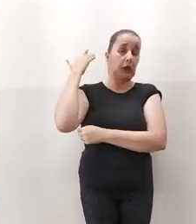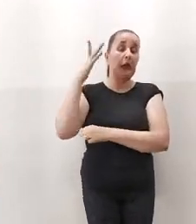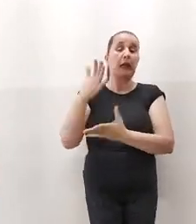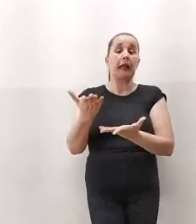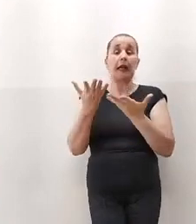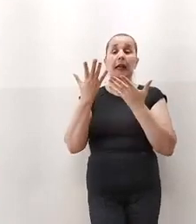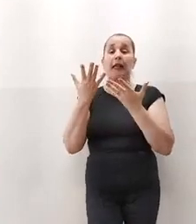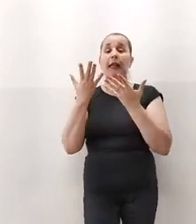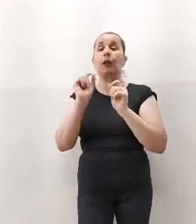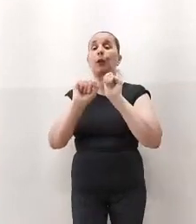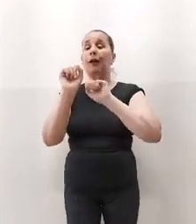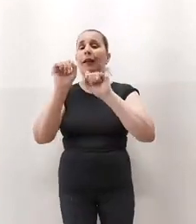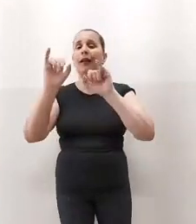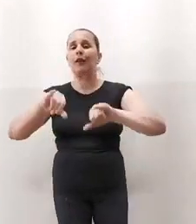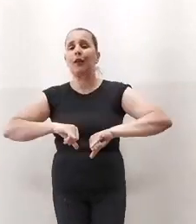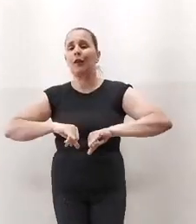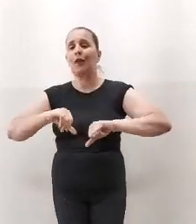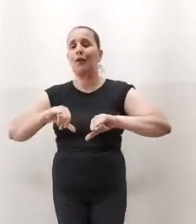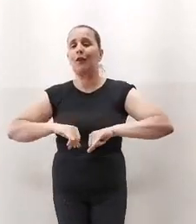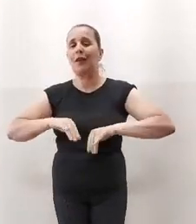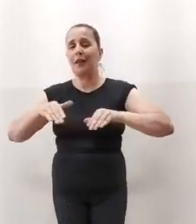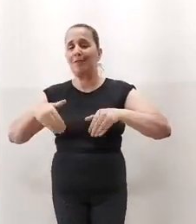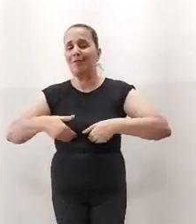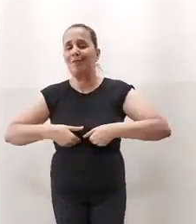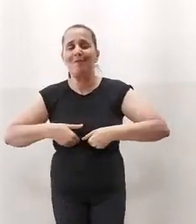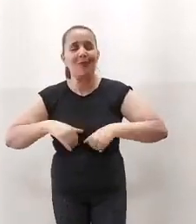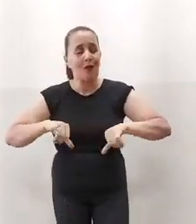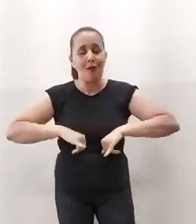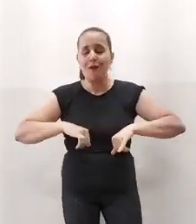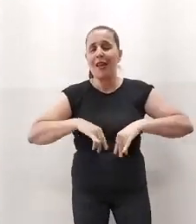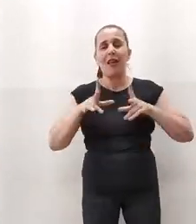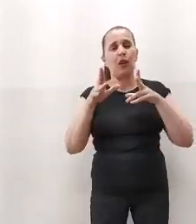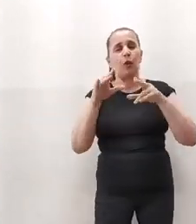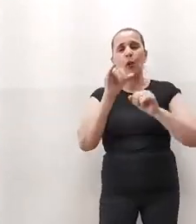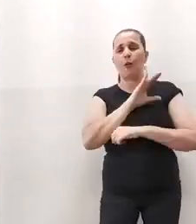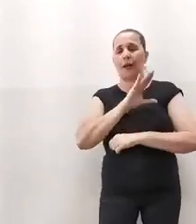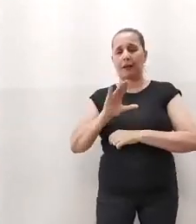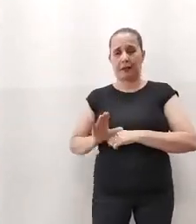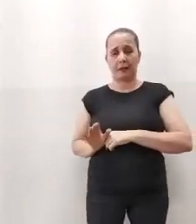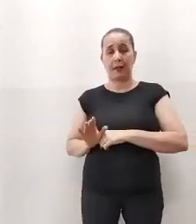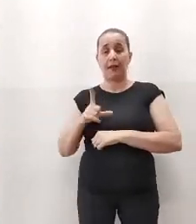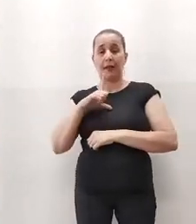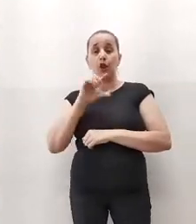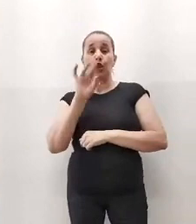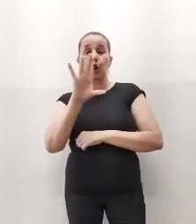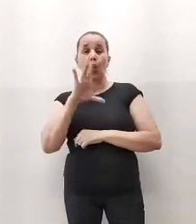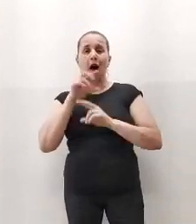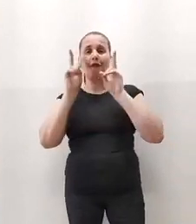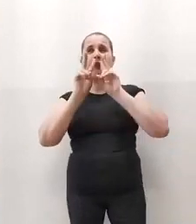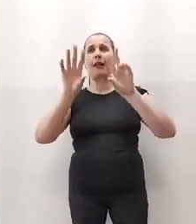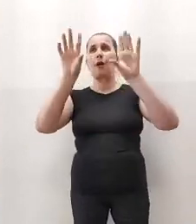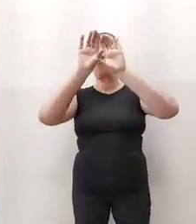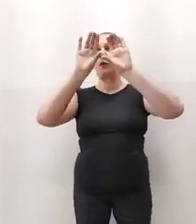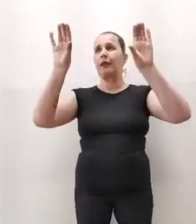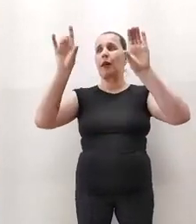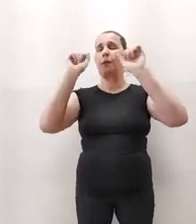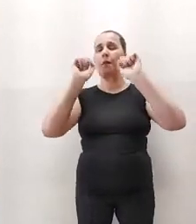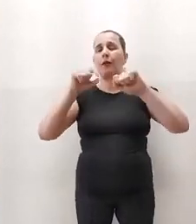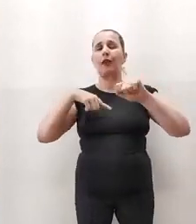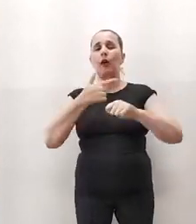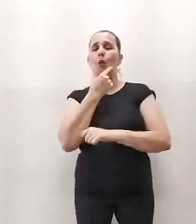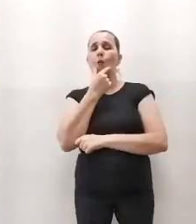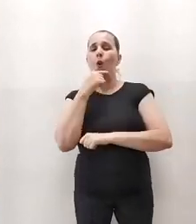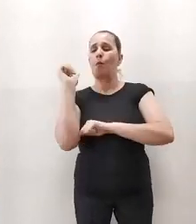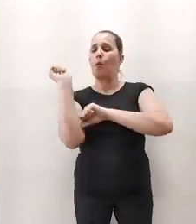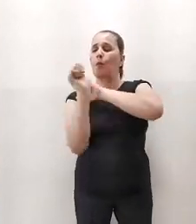preferiu sofrer como Cristo. Apenas a visão de Deus pode fazer um homem trocar a glória do mundo